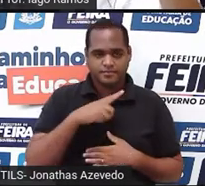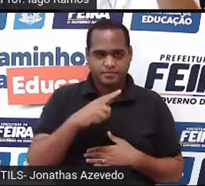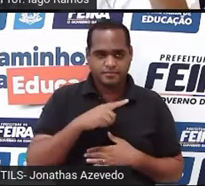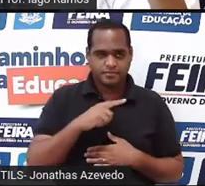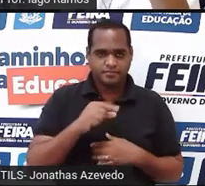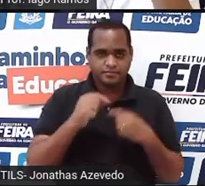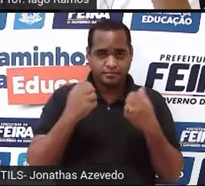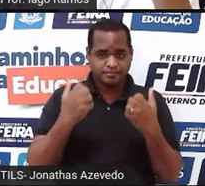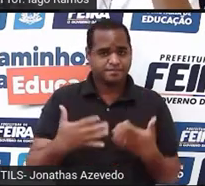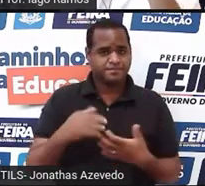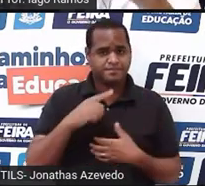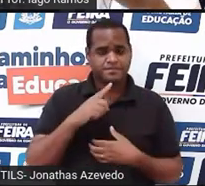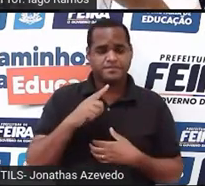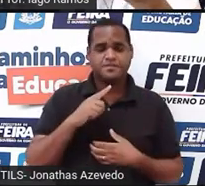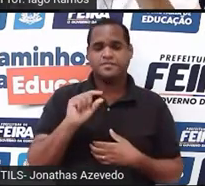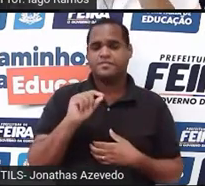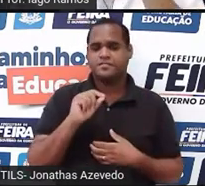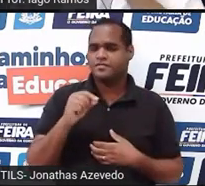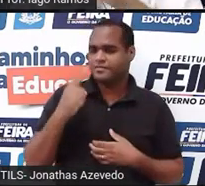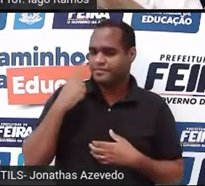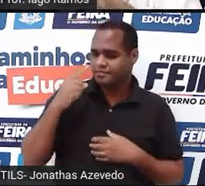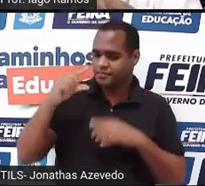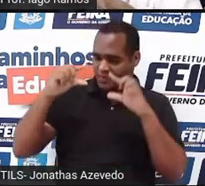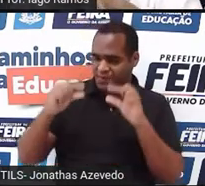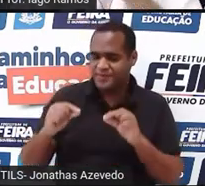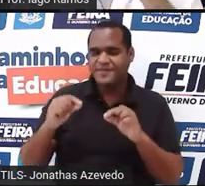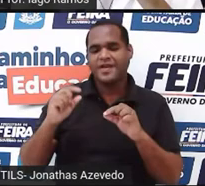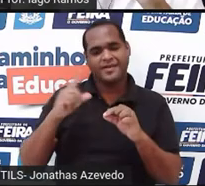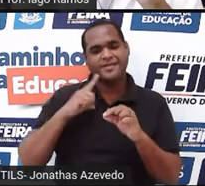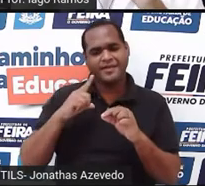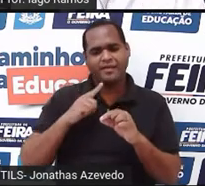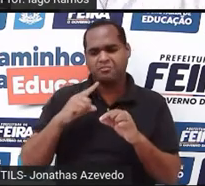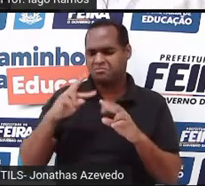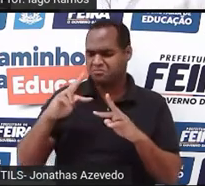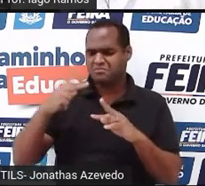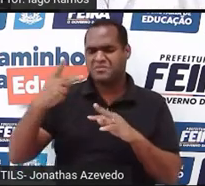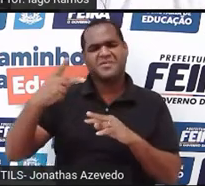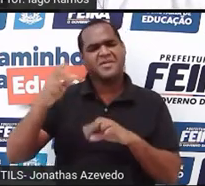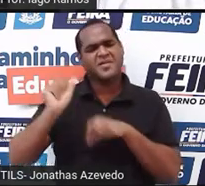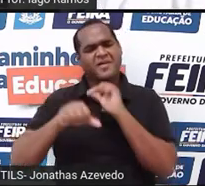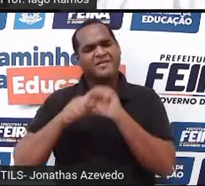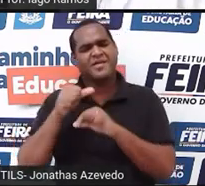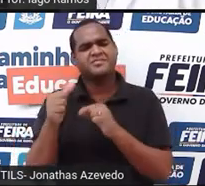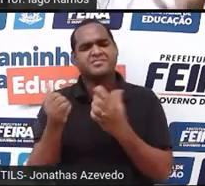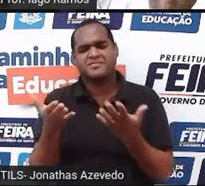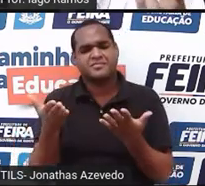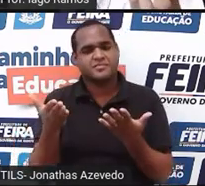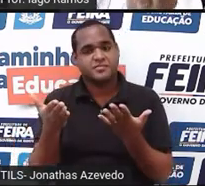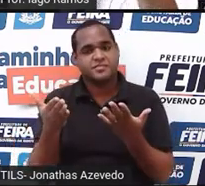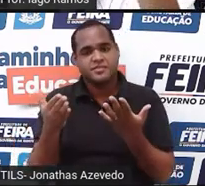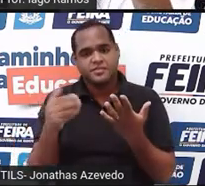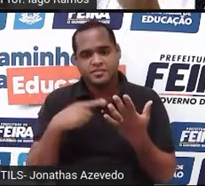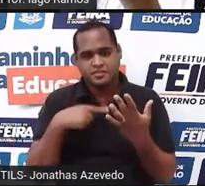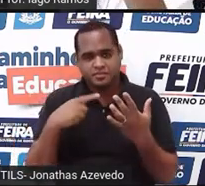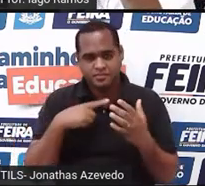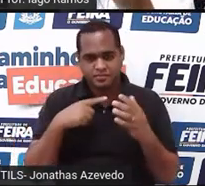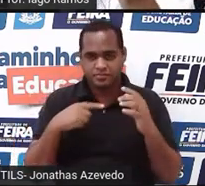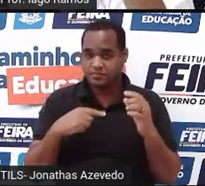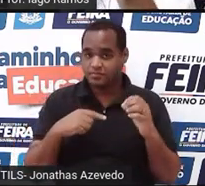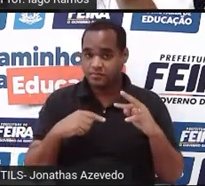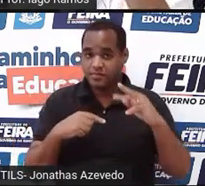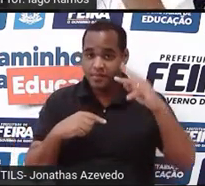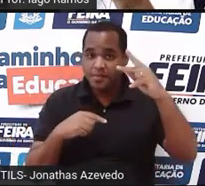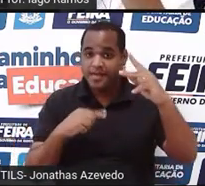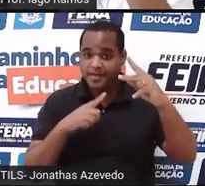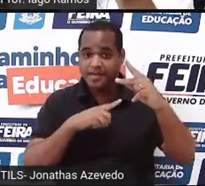outra diminui mas diminui o inverso como assim professor se uma aumenta